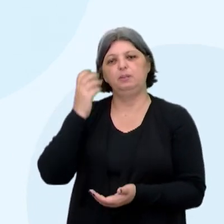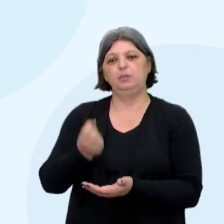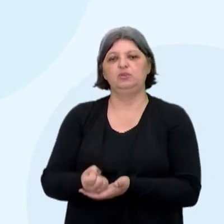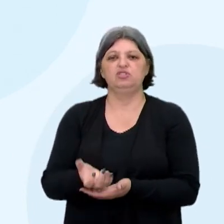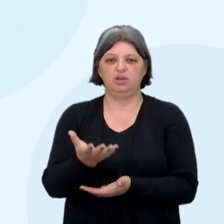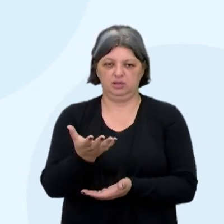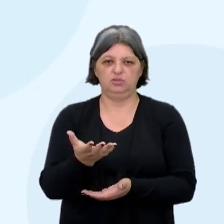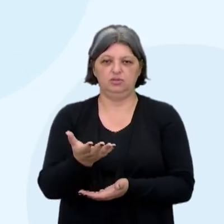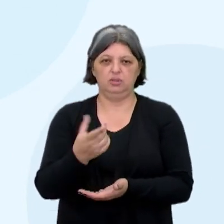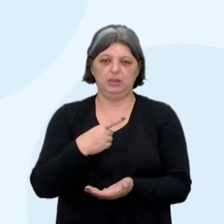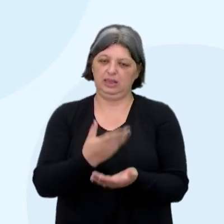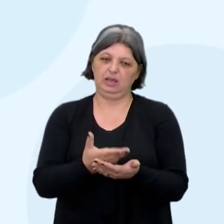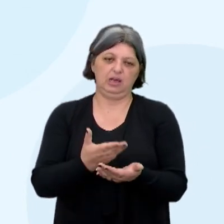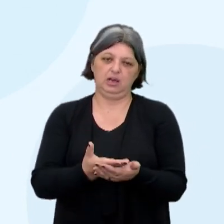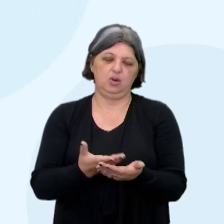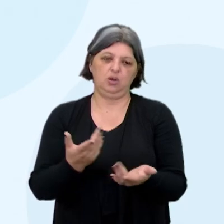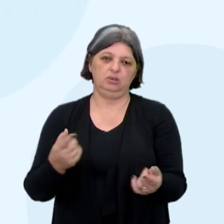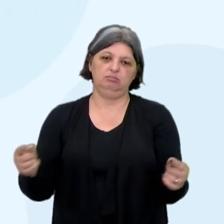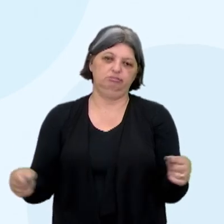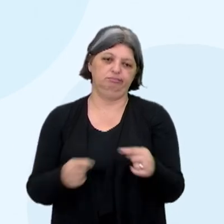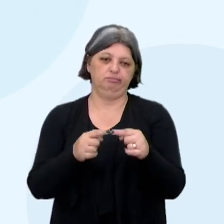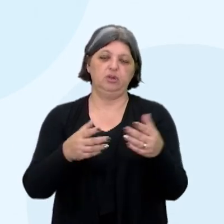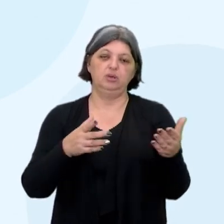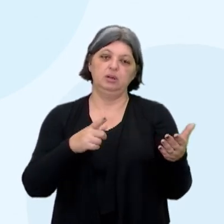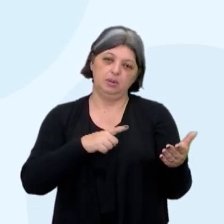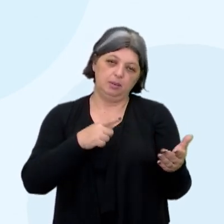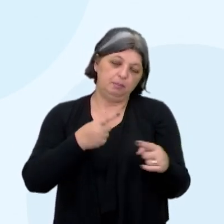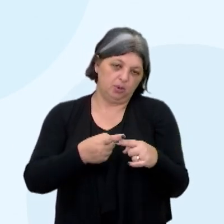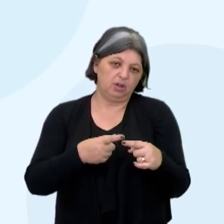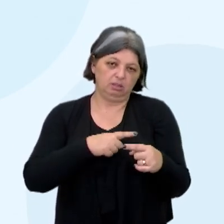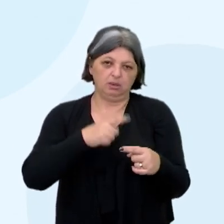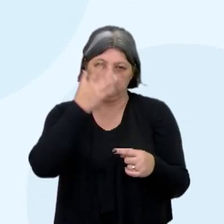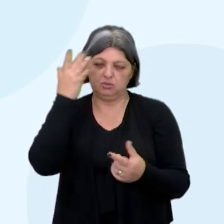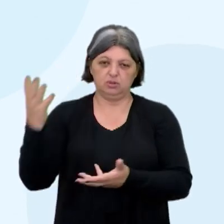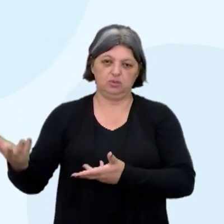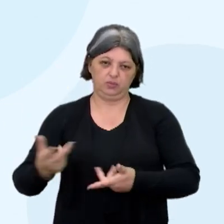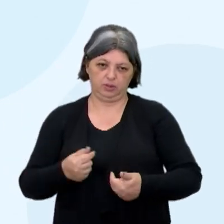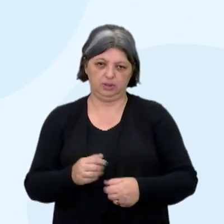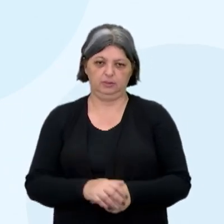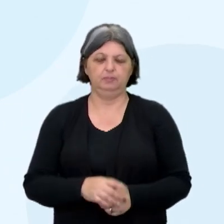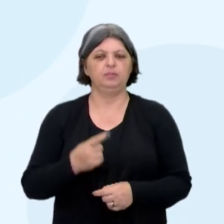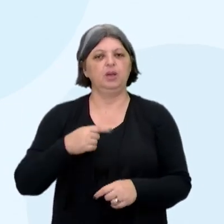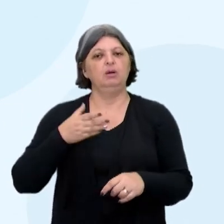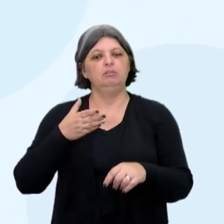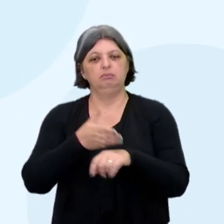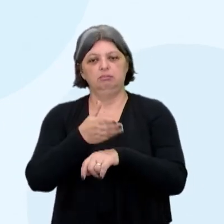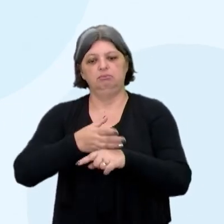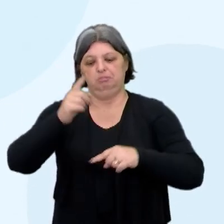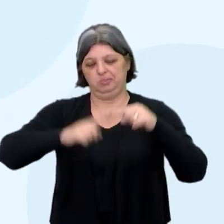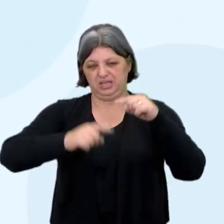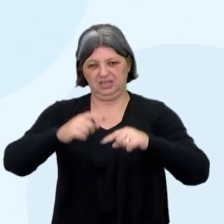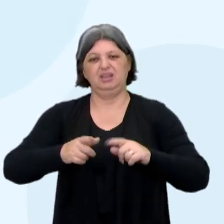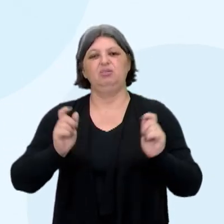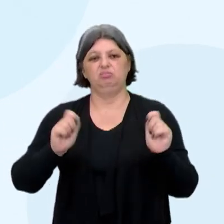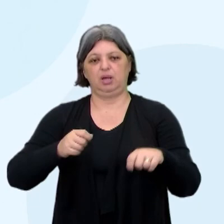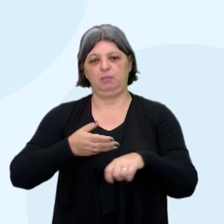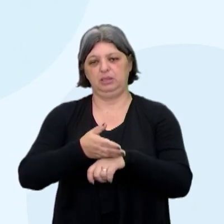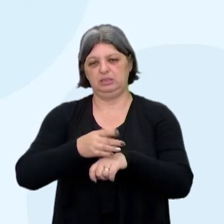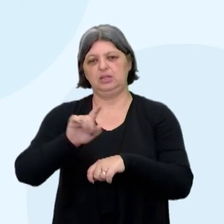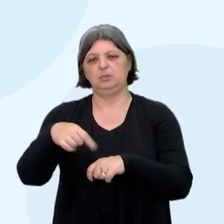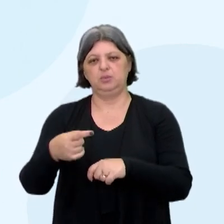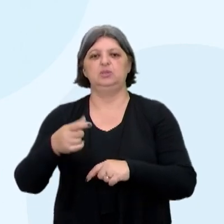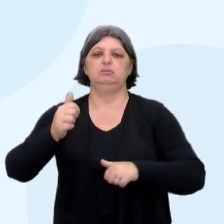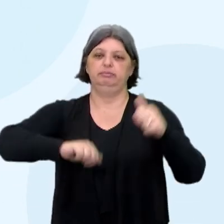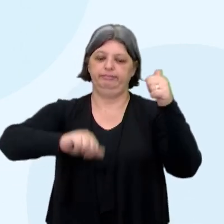que a gente não pôde veicular, já que temos o convidado hoje aqui, mas todo o material você vai poder acessar. E aí, depois de ler e analisar todo o material